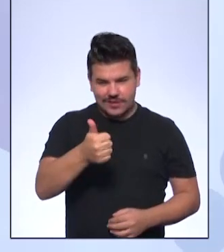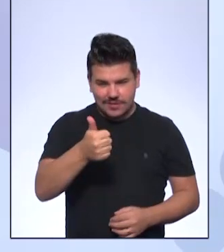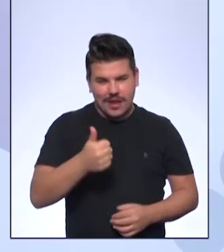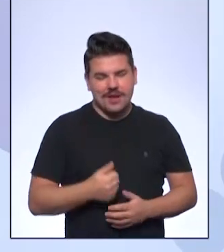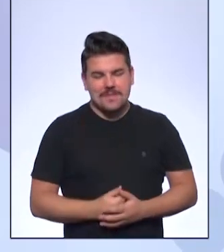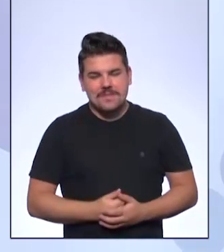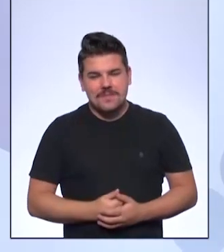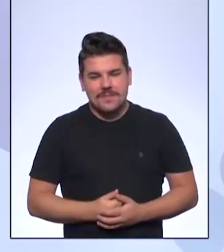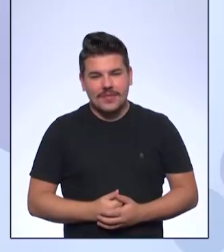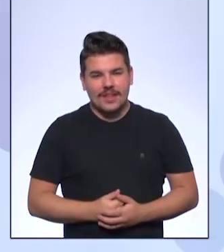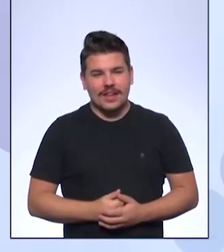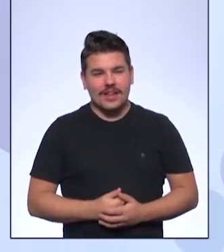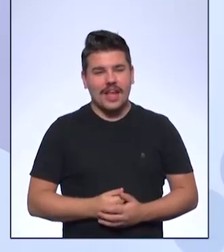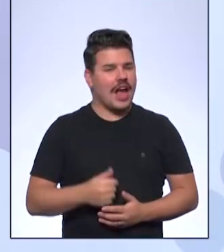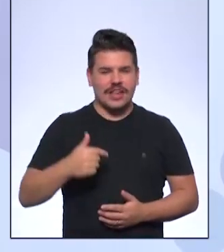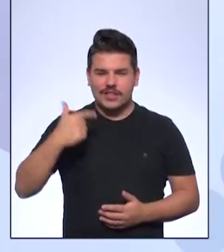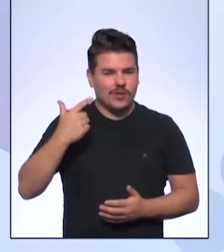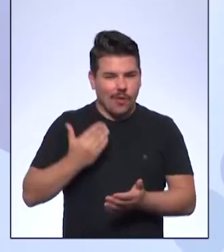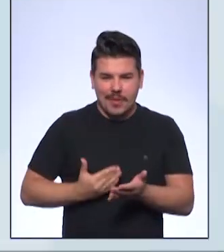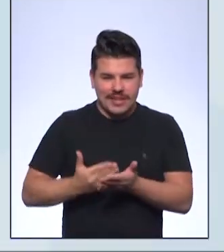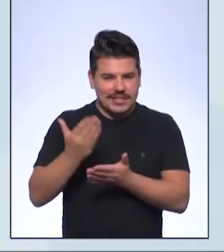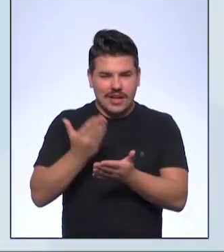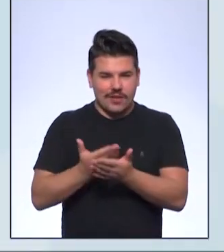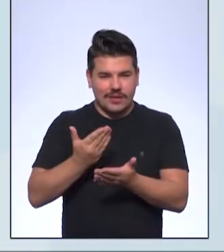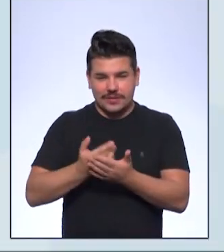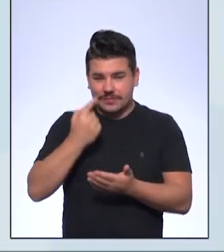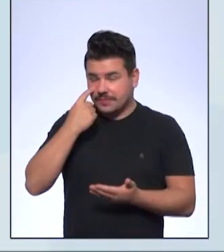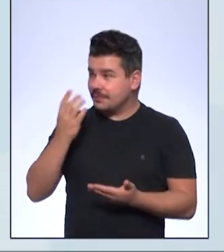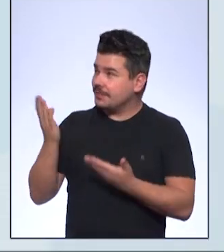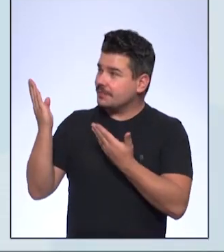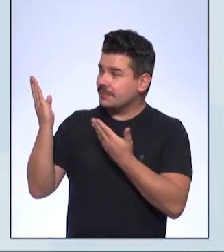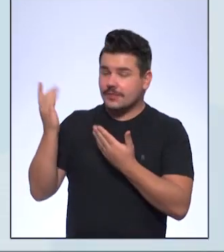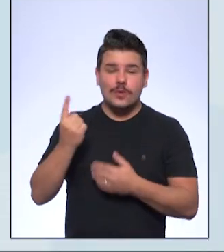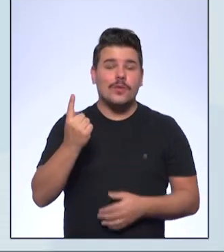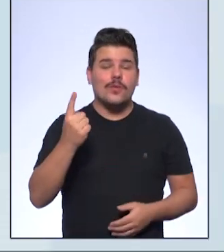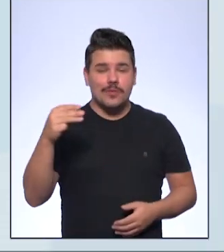aí a gente já volta e já dá início à aula.